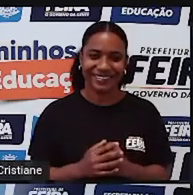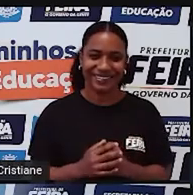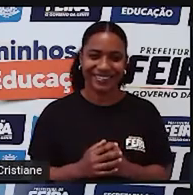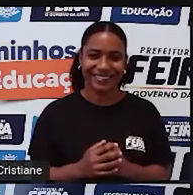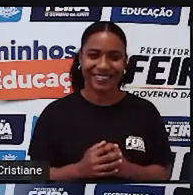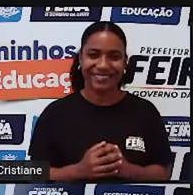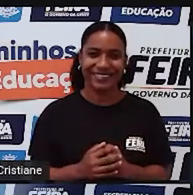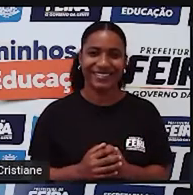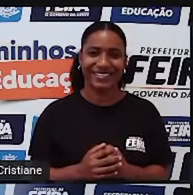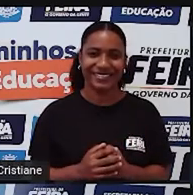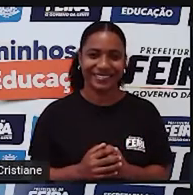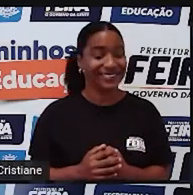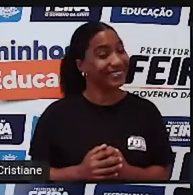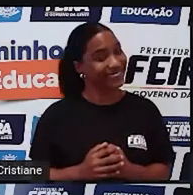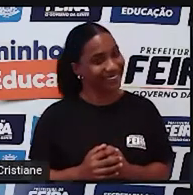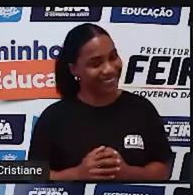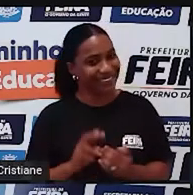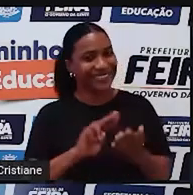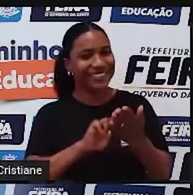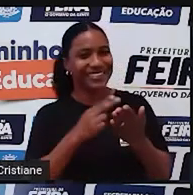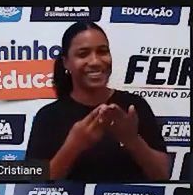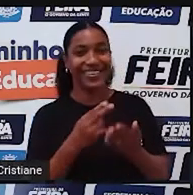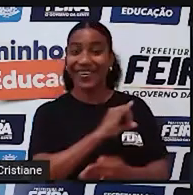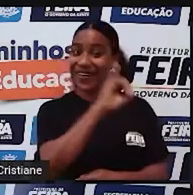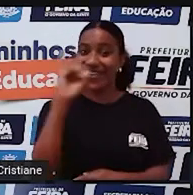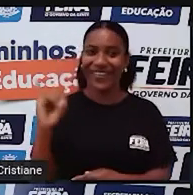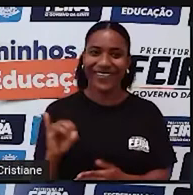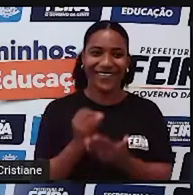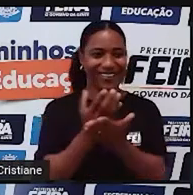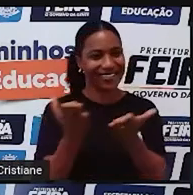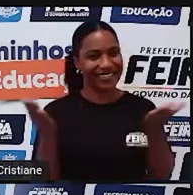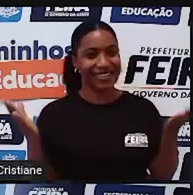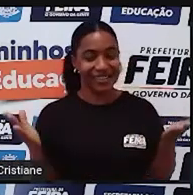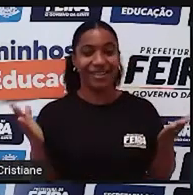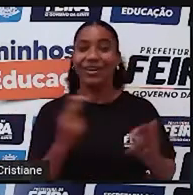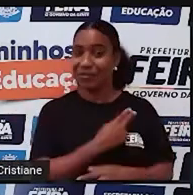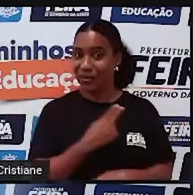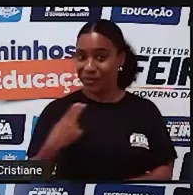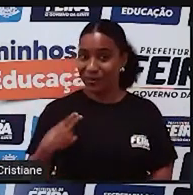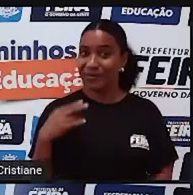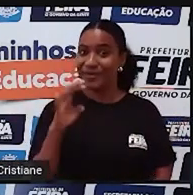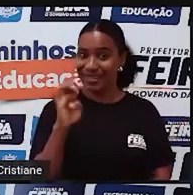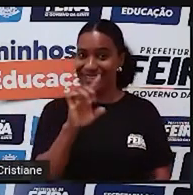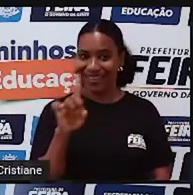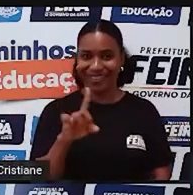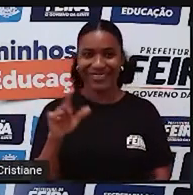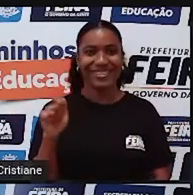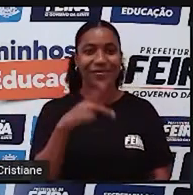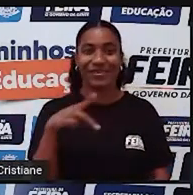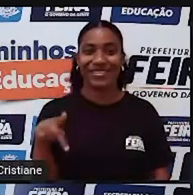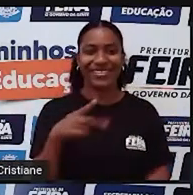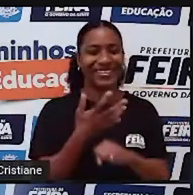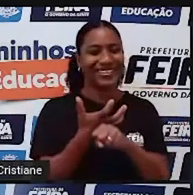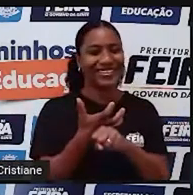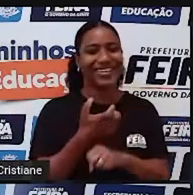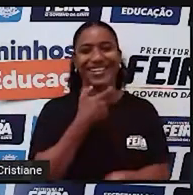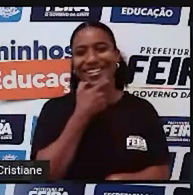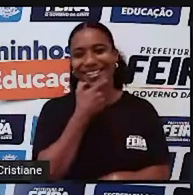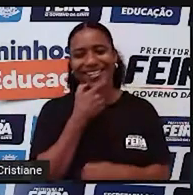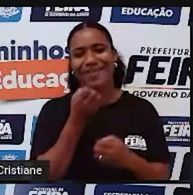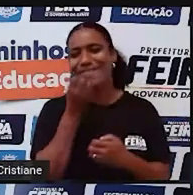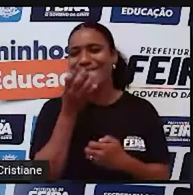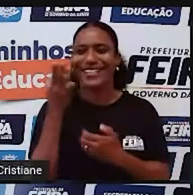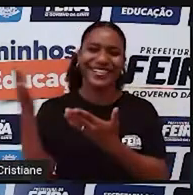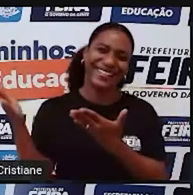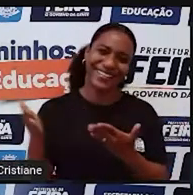5. Olá, estudantes! Eu sou Elsa Silva, sua professora de inglês. Sejam bem-vindos à